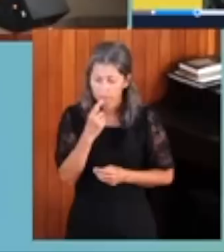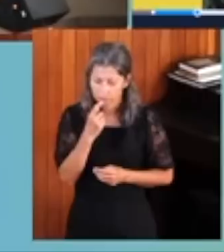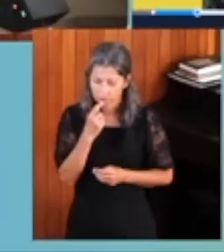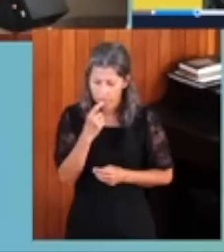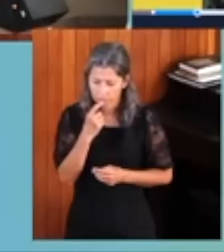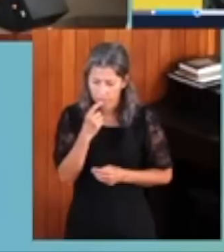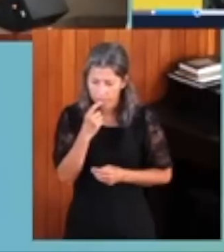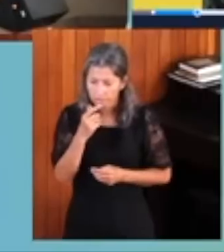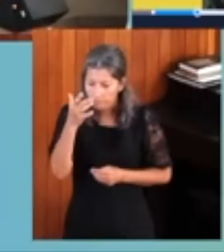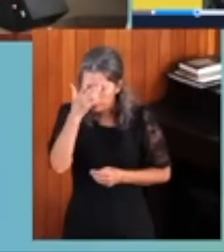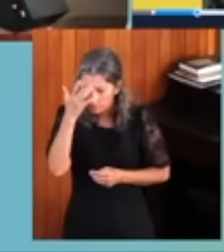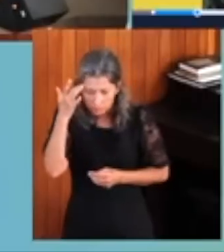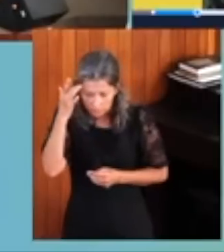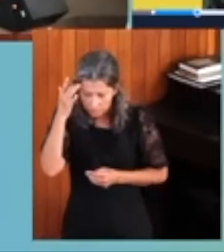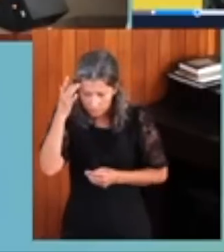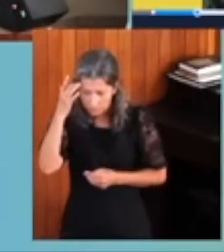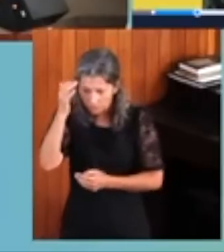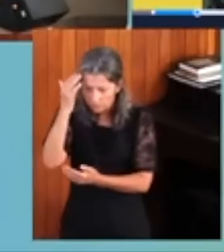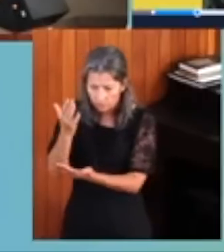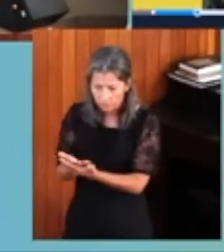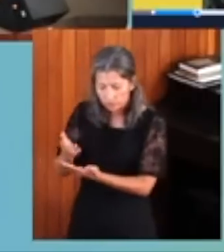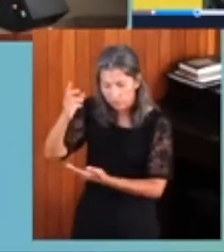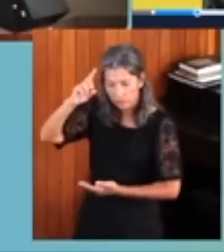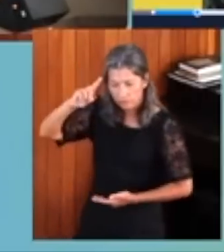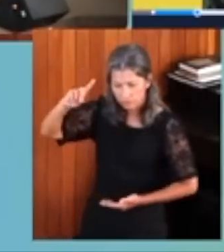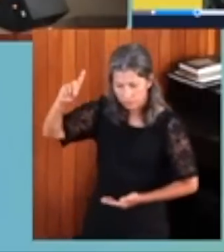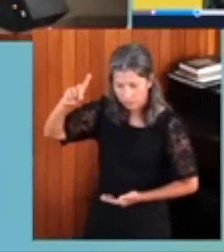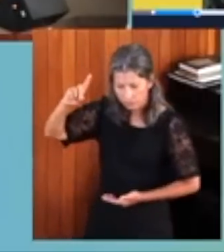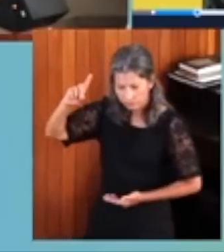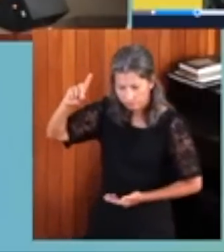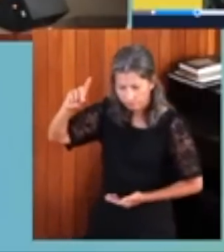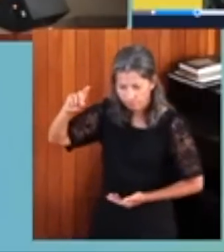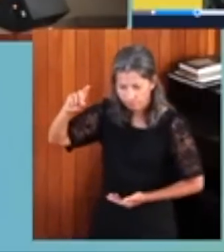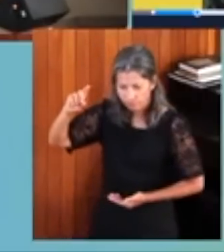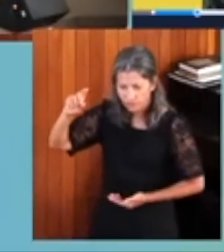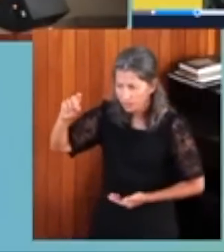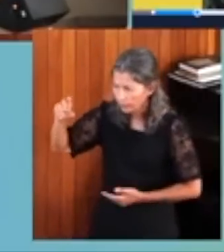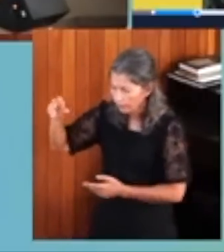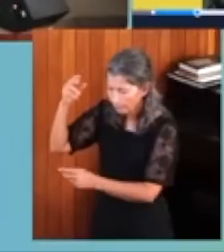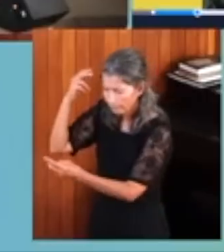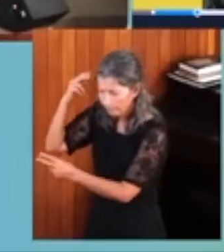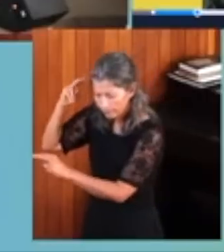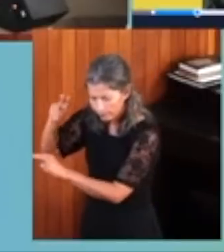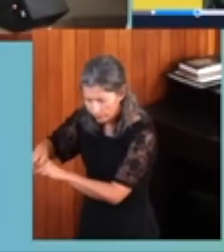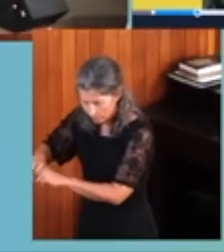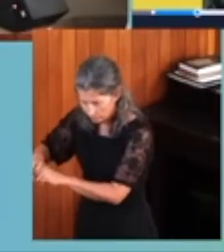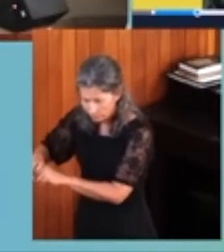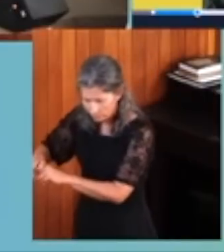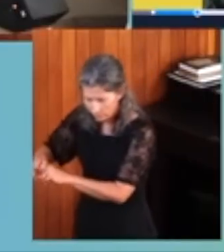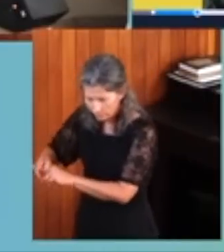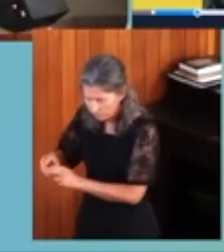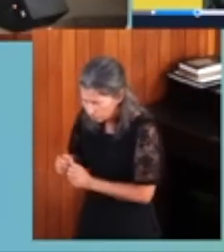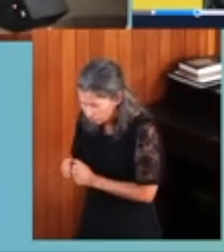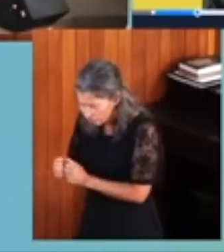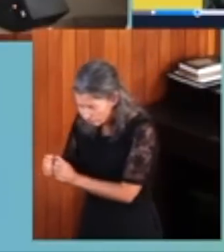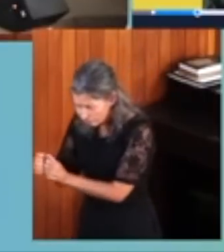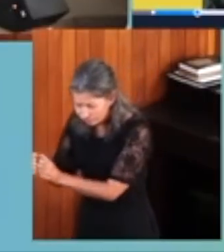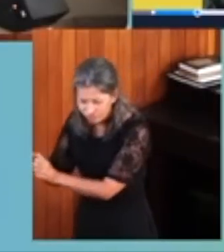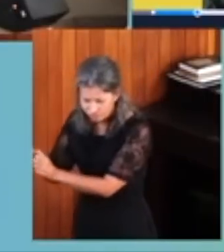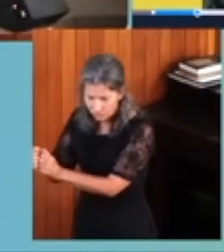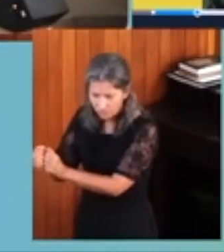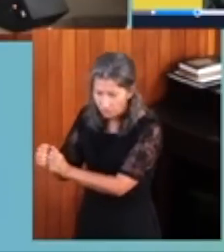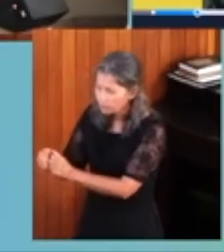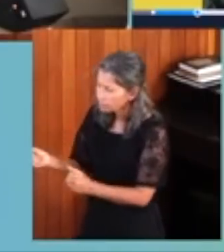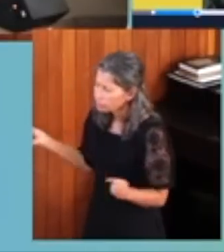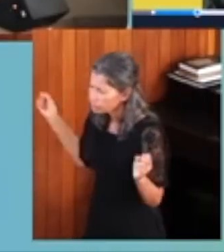morriam louvando a Deus. Como pode alguém se entregar à morte assim, cheio de esperança? E muita gente foi se convertendo. O cristianismo